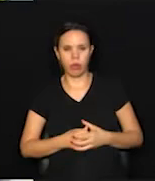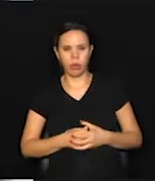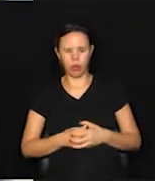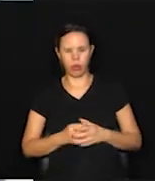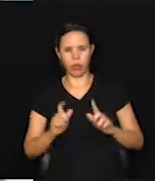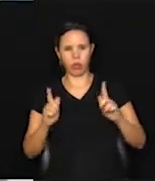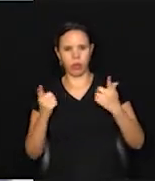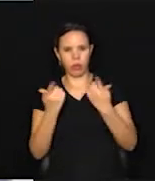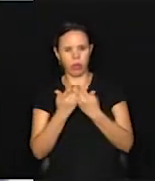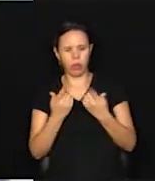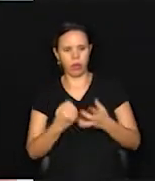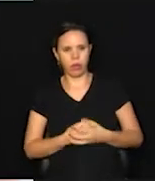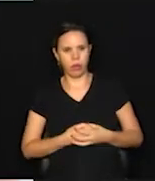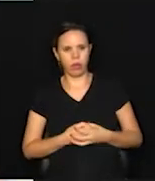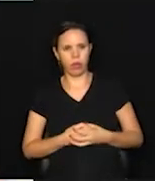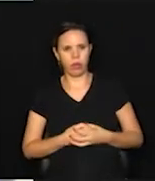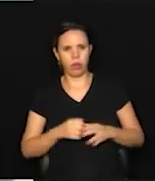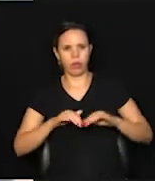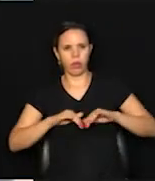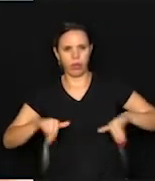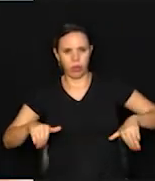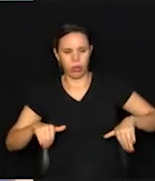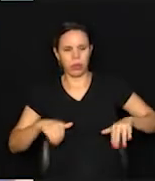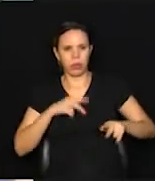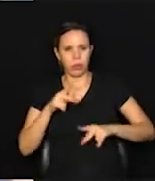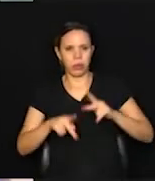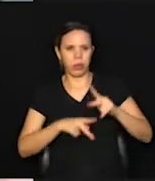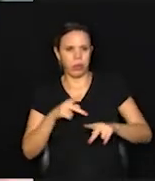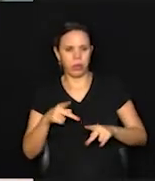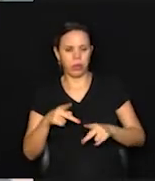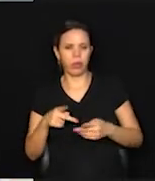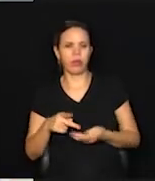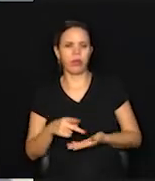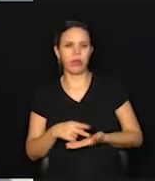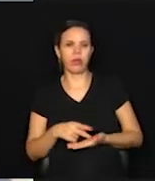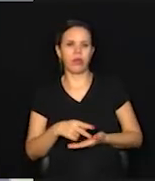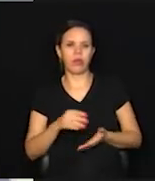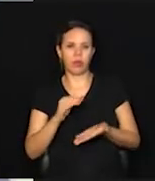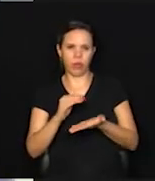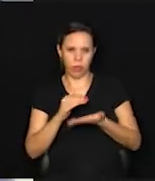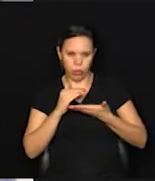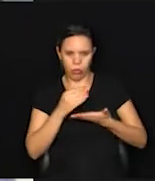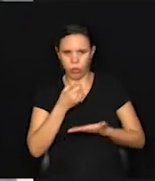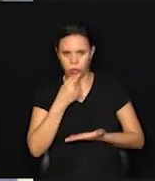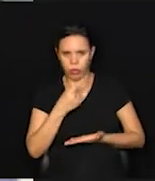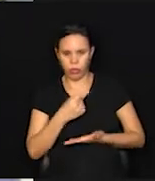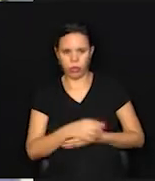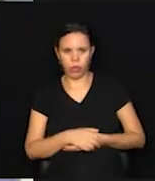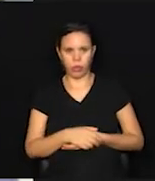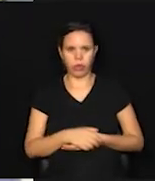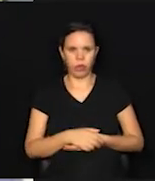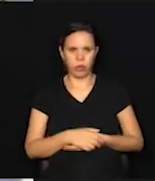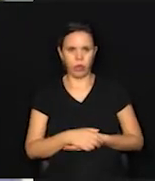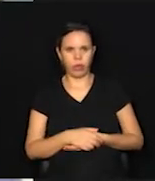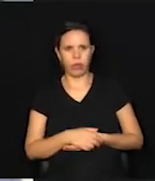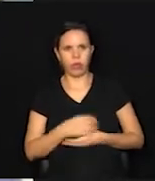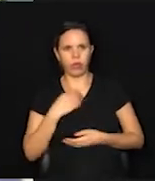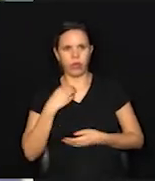grupos, dividir grupos de pessoas que vão receber o remédio. Vai ter uma moto passando